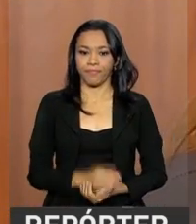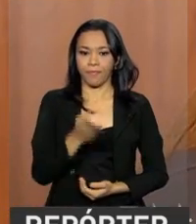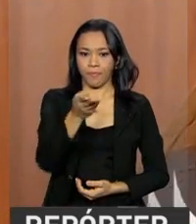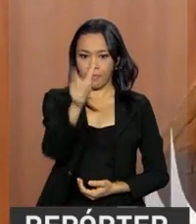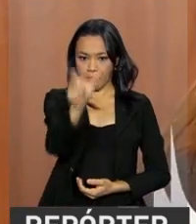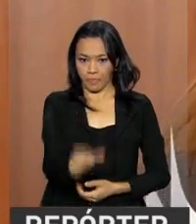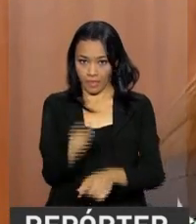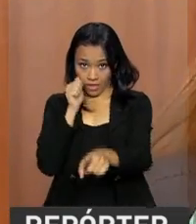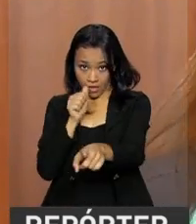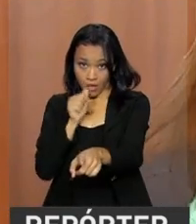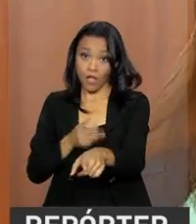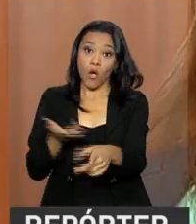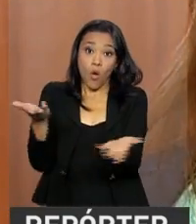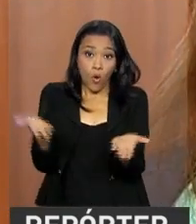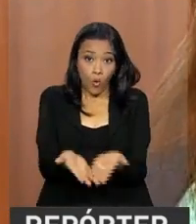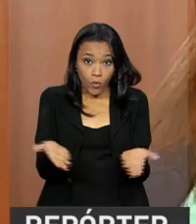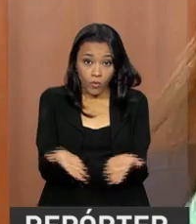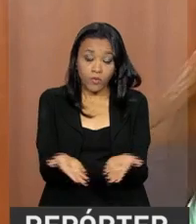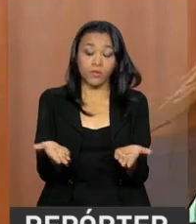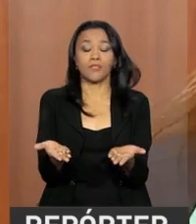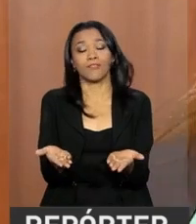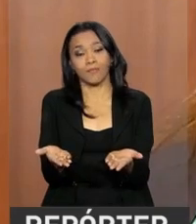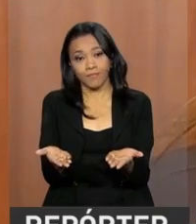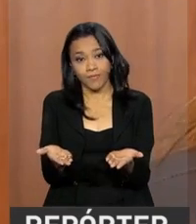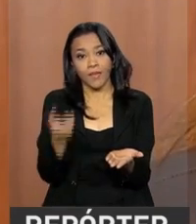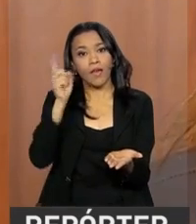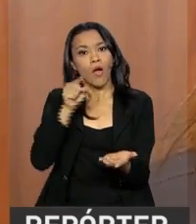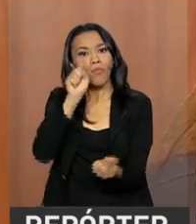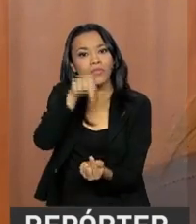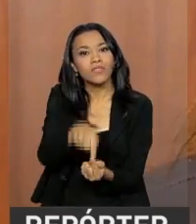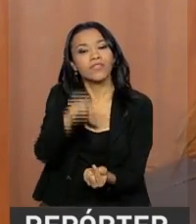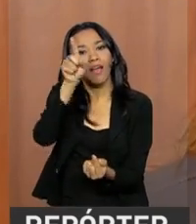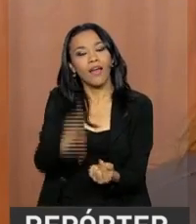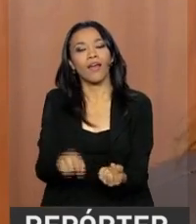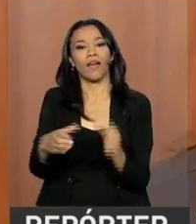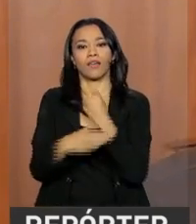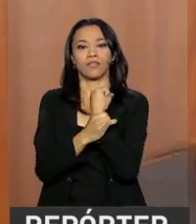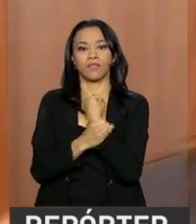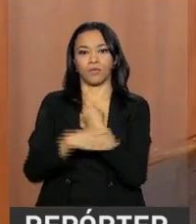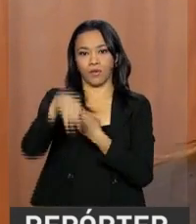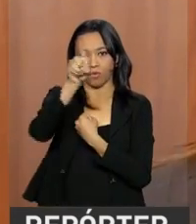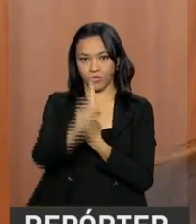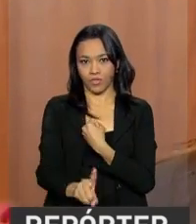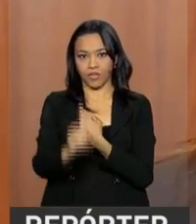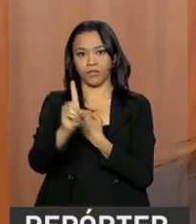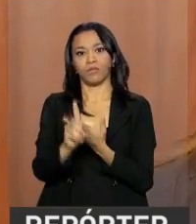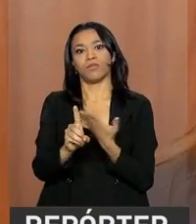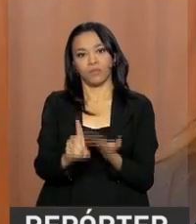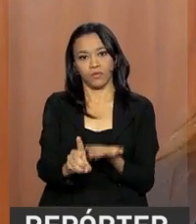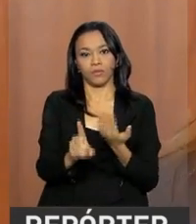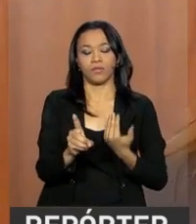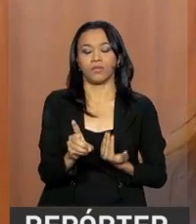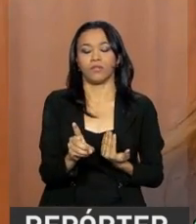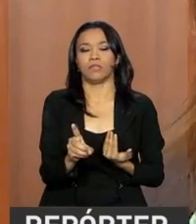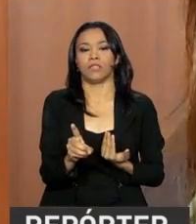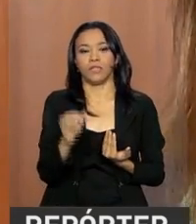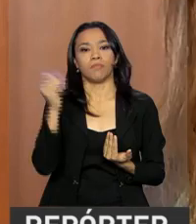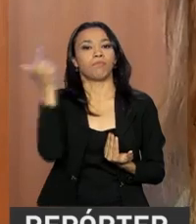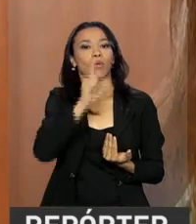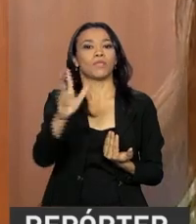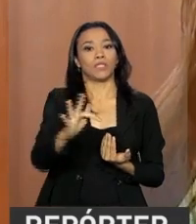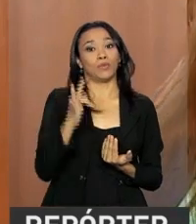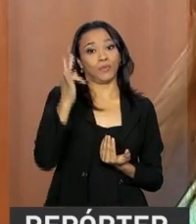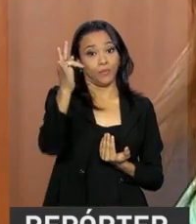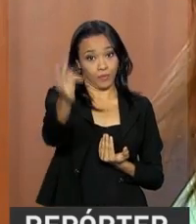hoje é uma agenda e de garantia de direitos no que serão obtidos no